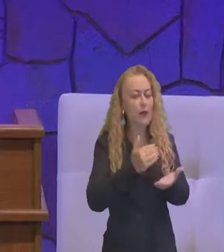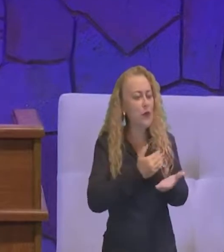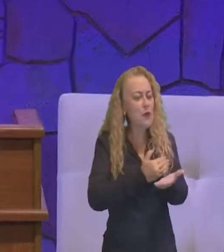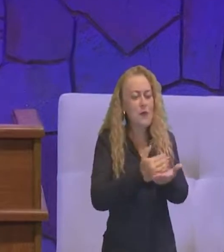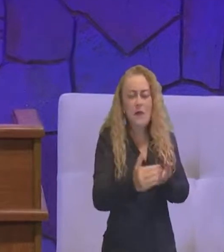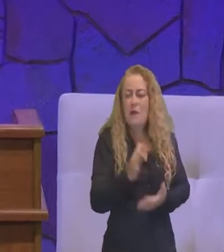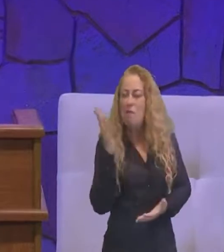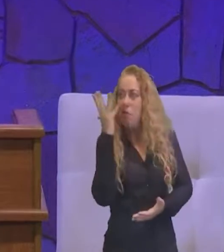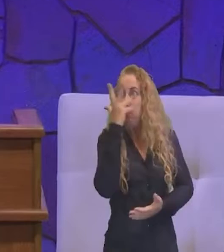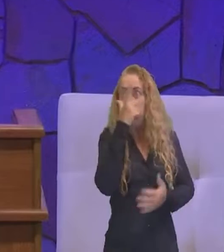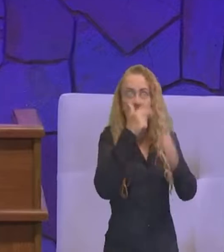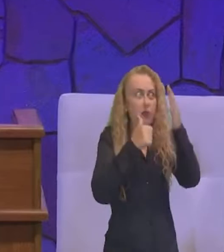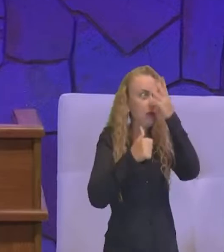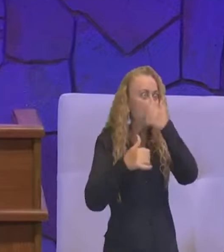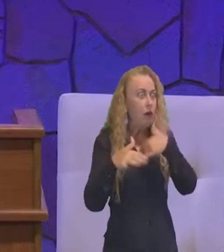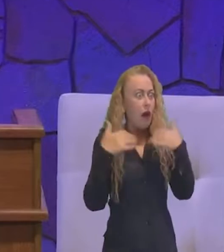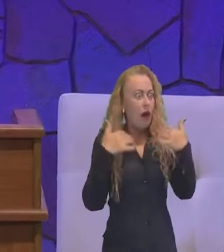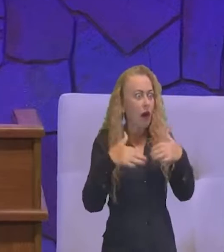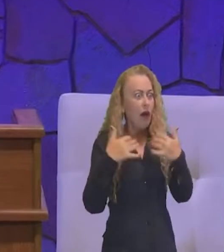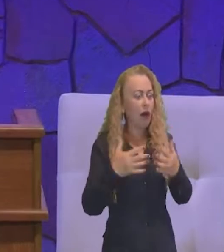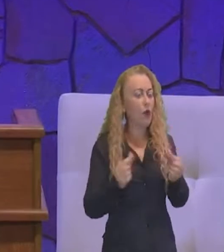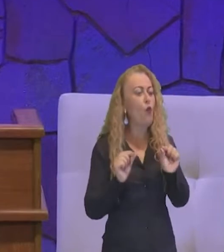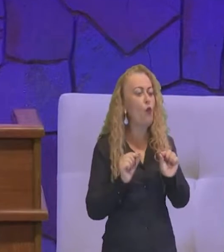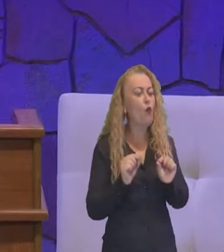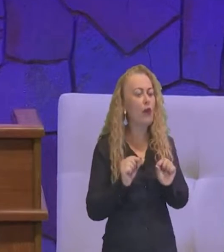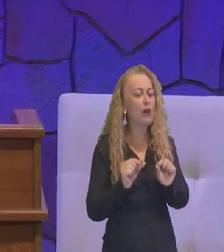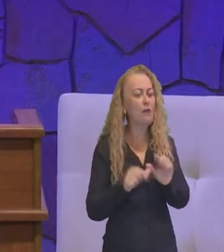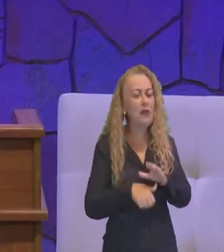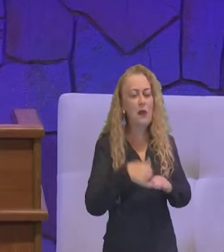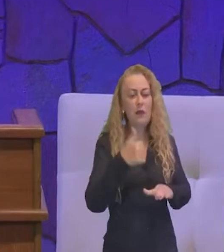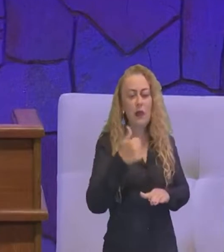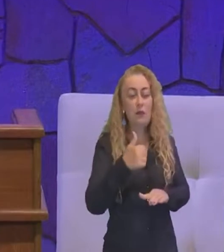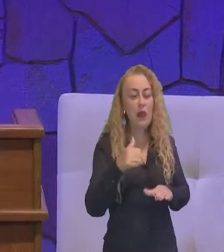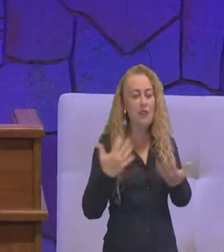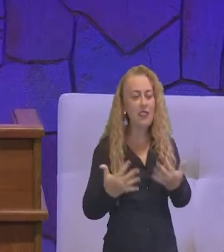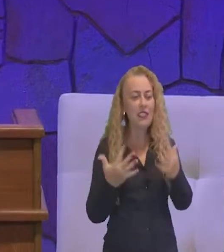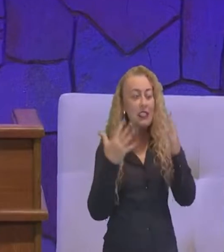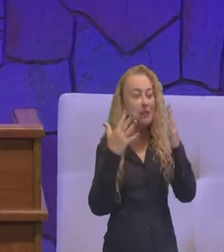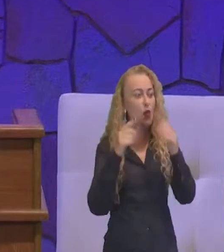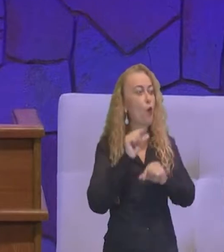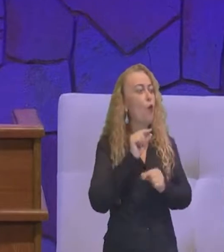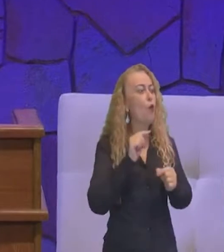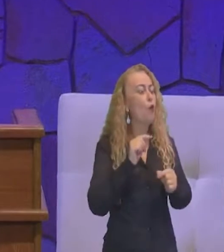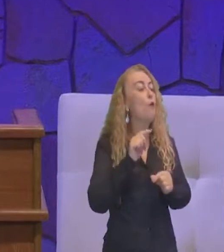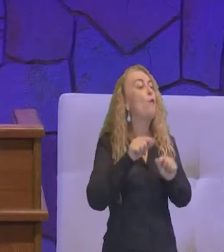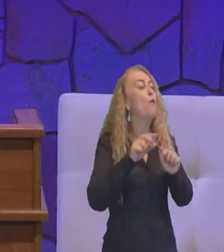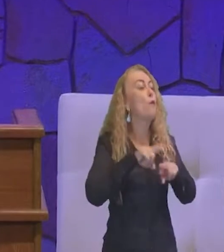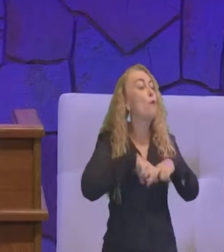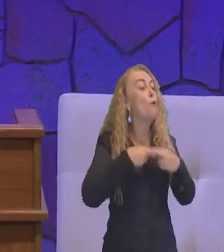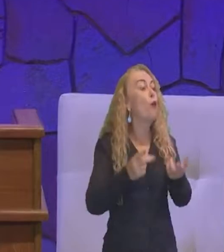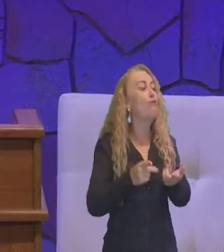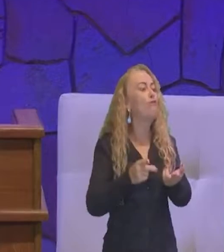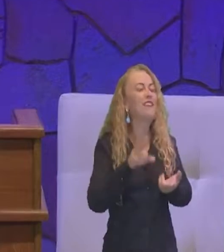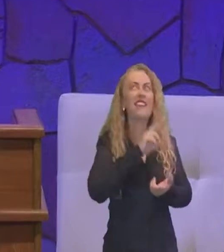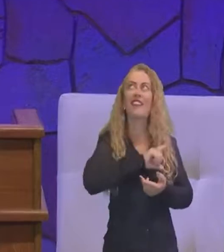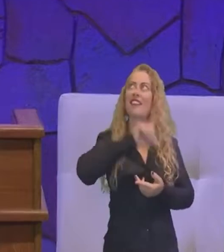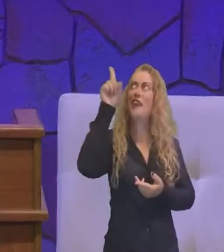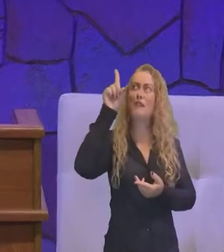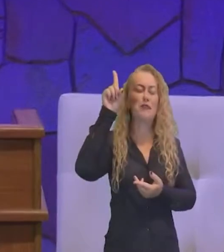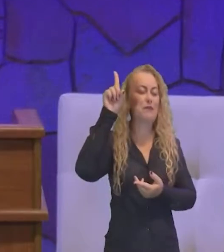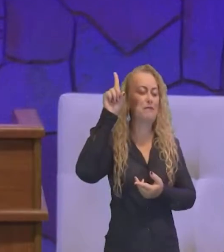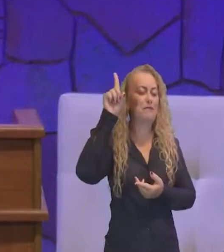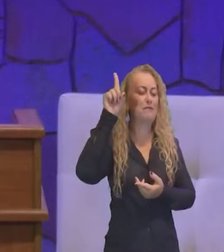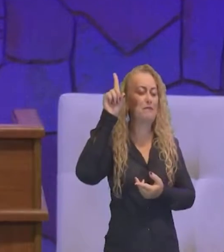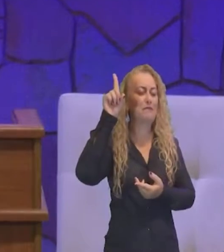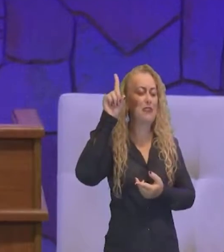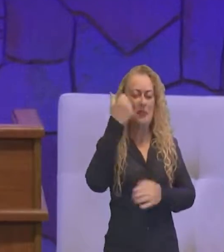algo deslumbrante. O primeiro casamento foi celebrado por Deus. O primeiro casamento foi feito